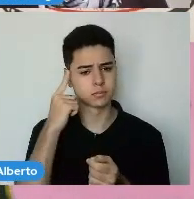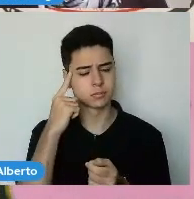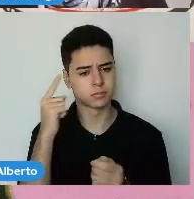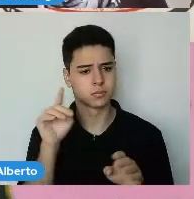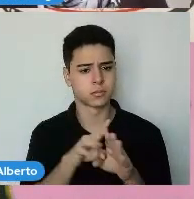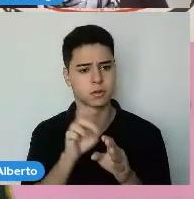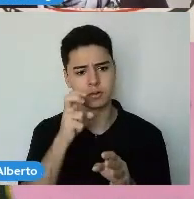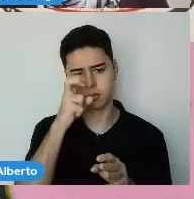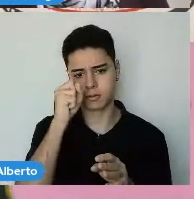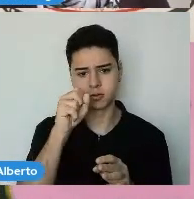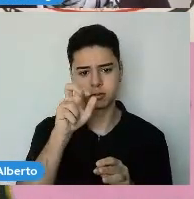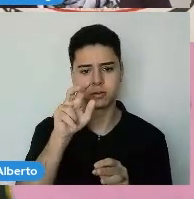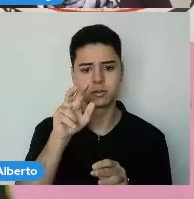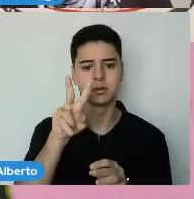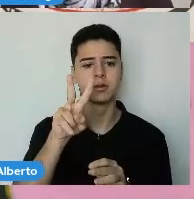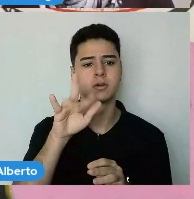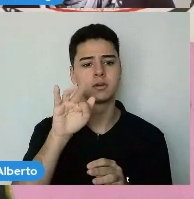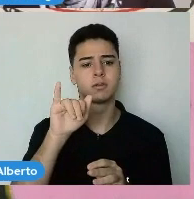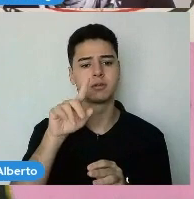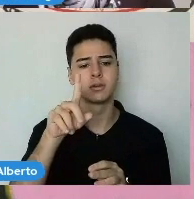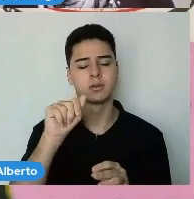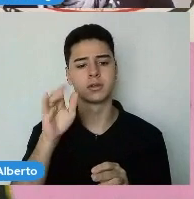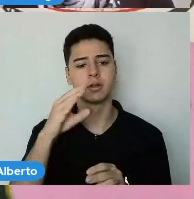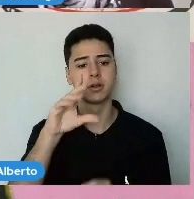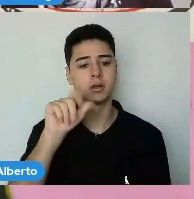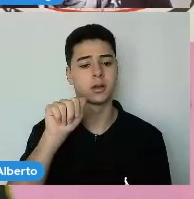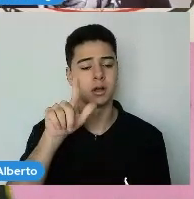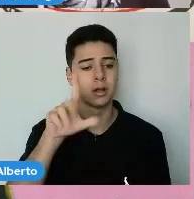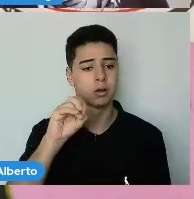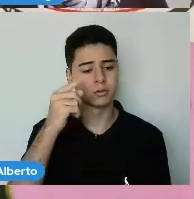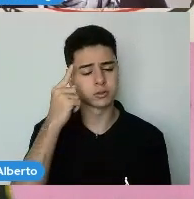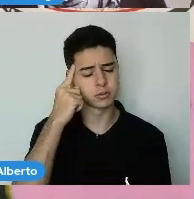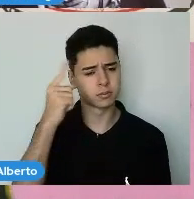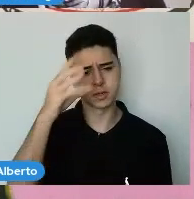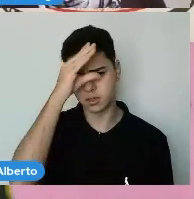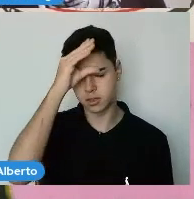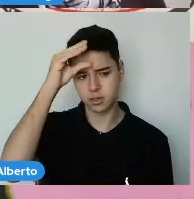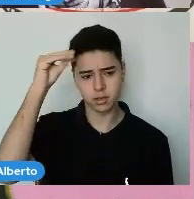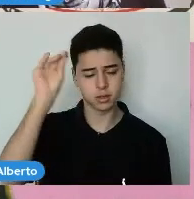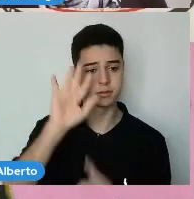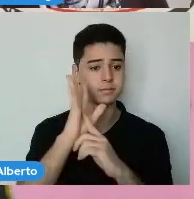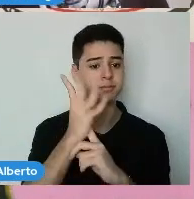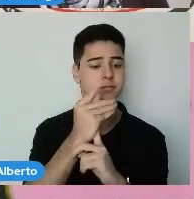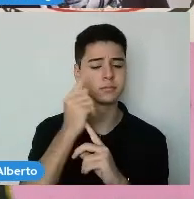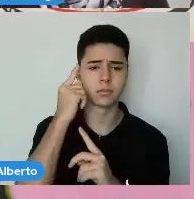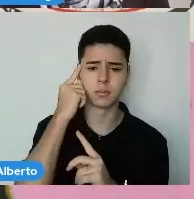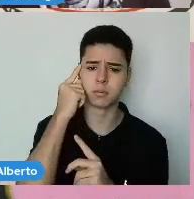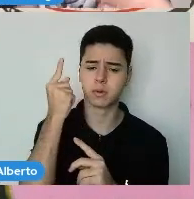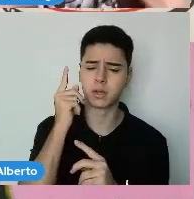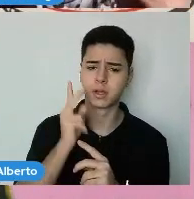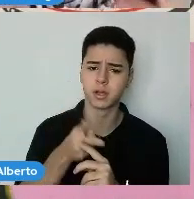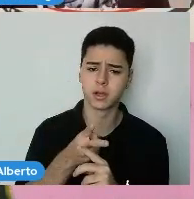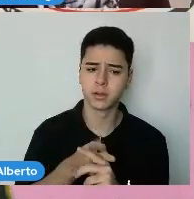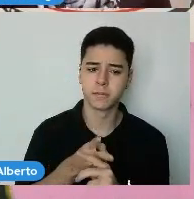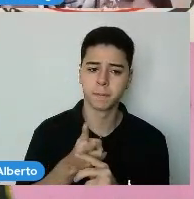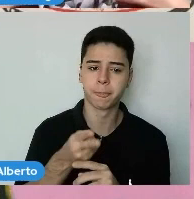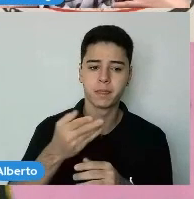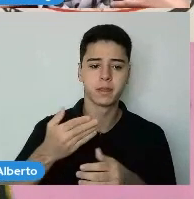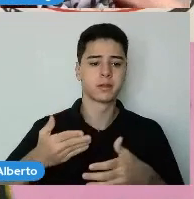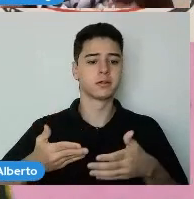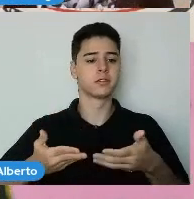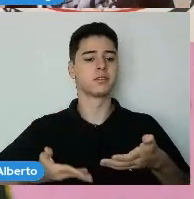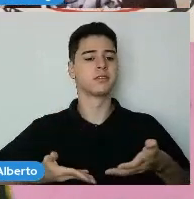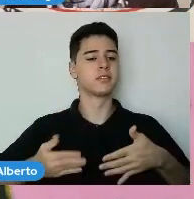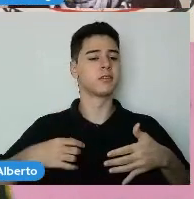forte da Frida Kahlo, quando a gente pensa em arte mexicana, né? E se a gente pensar a Frida, ela tá sempre com um vestido, uma